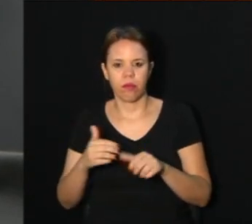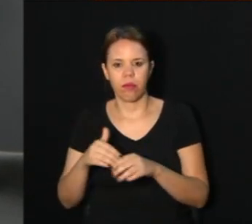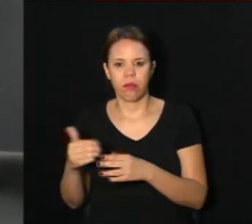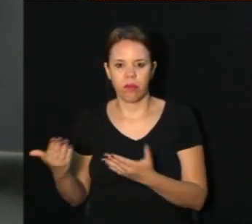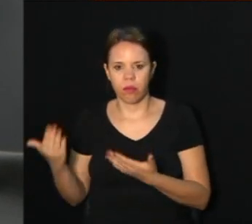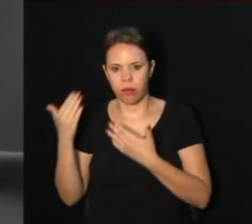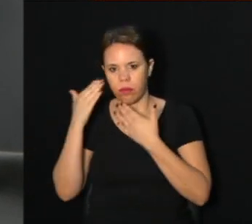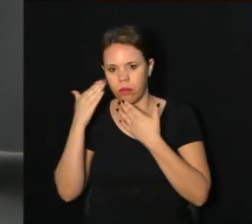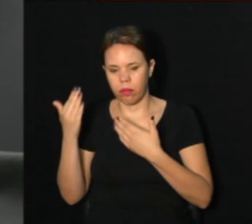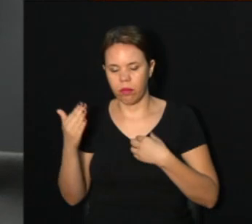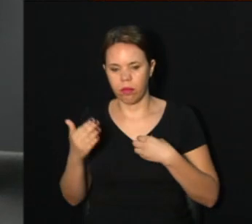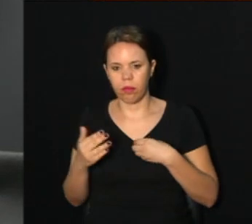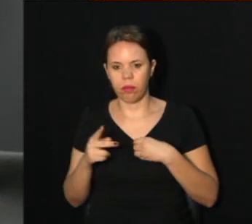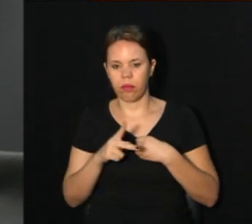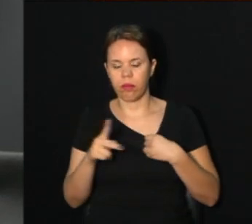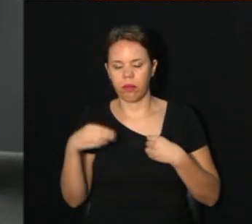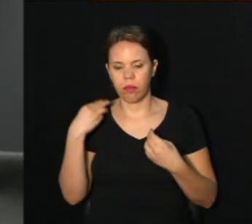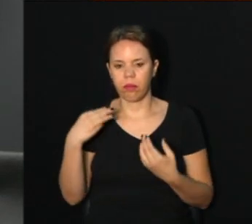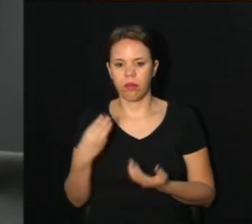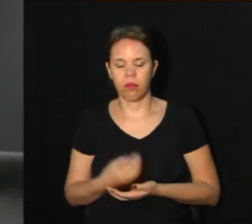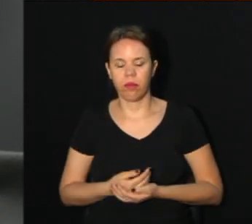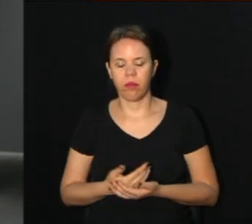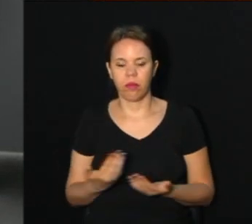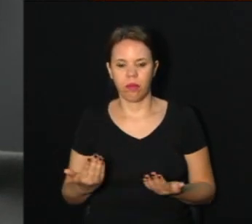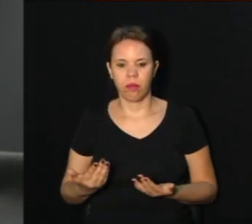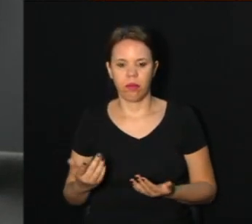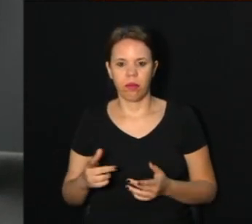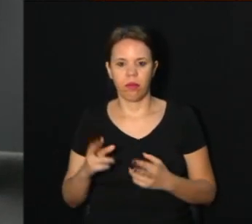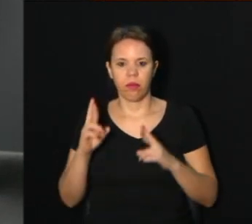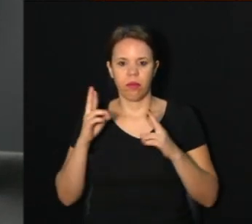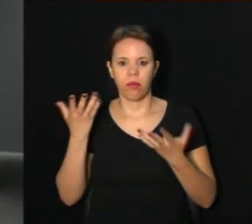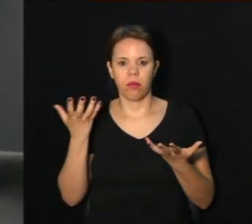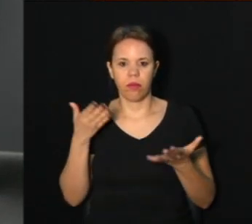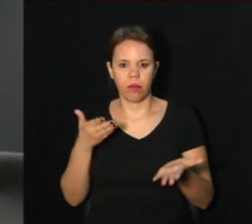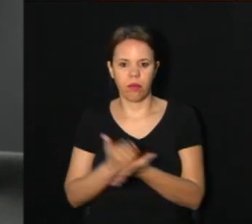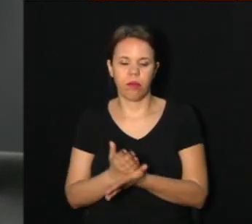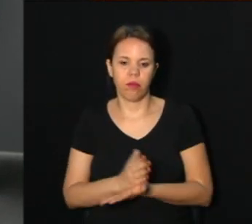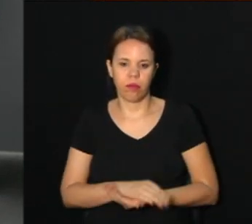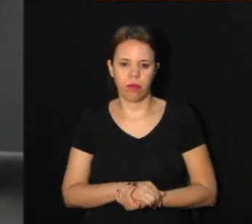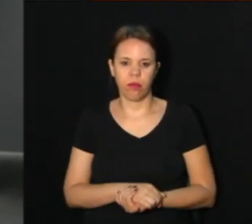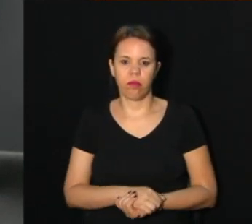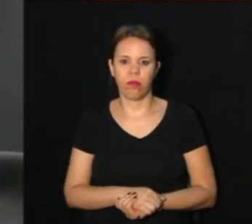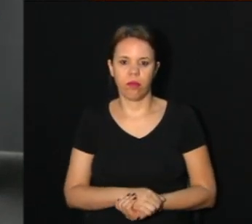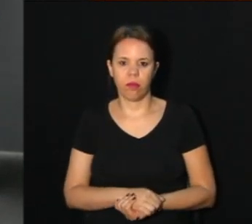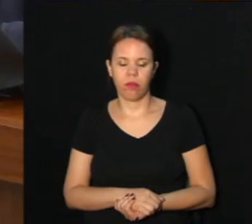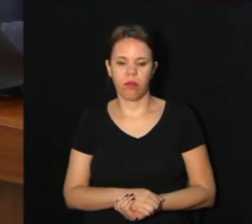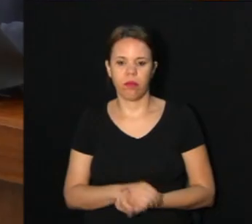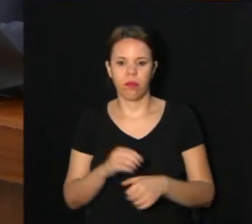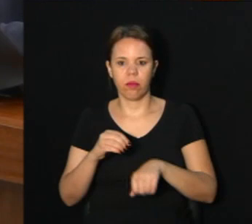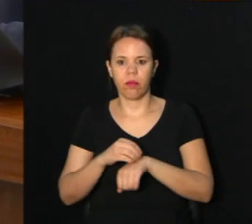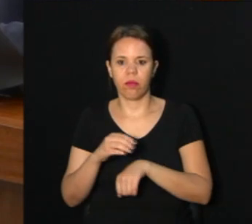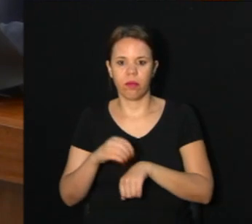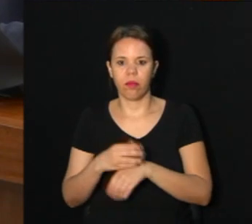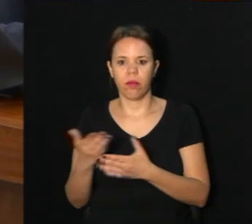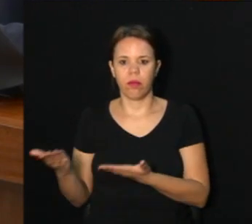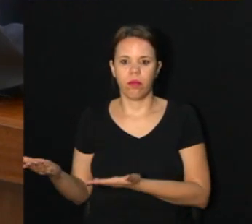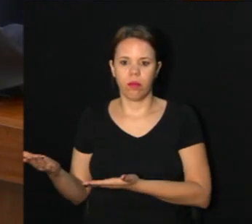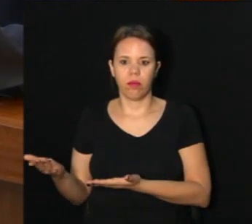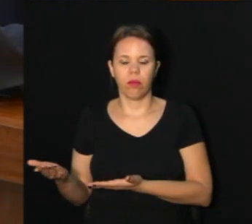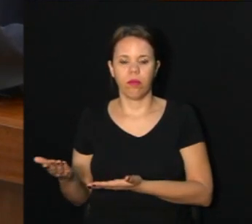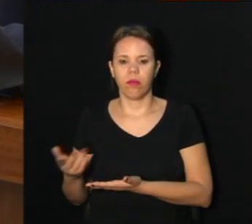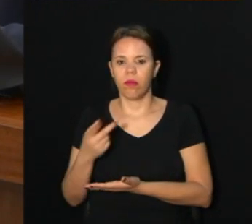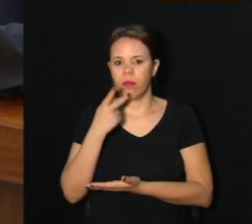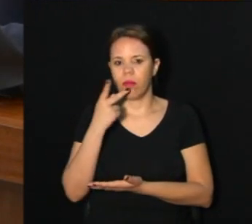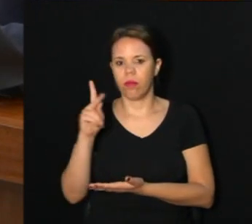obrigado, presidente da Câmara, que hoje, se Deus quiser, vai ser aprovado. Bom, eu passo a palavra agora